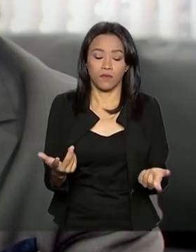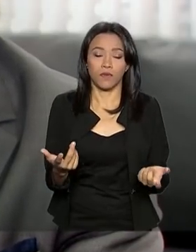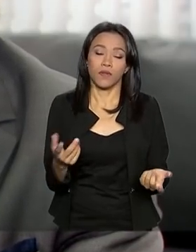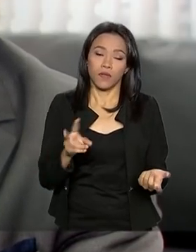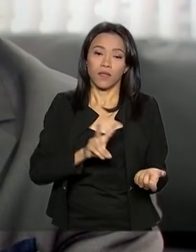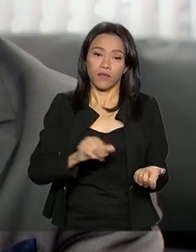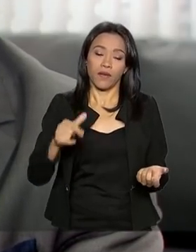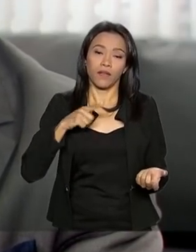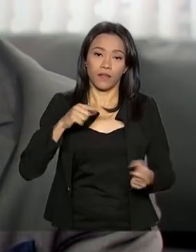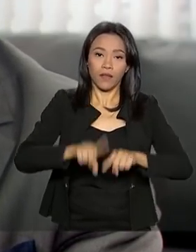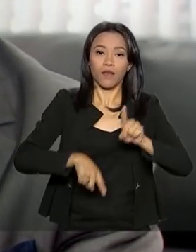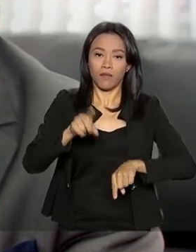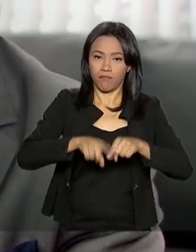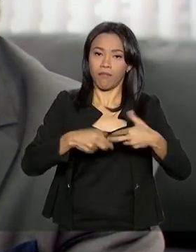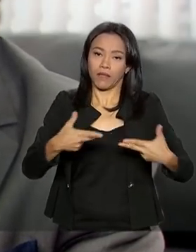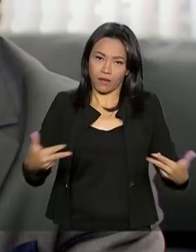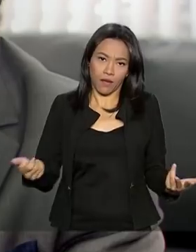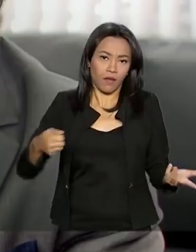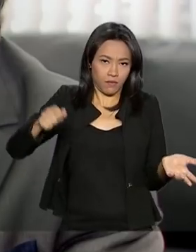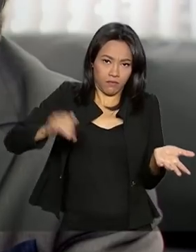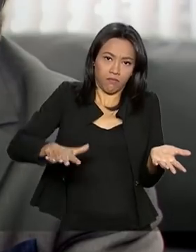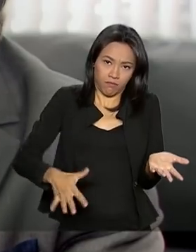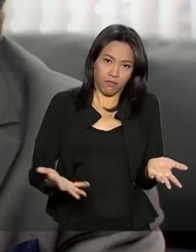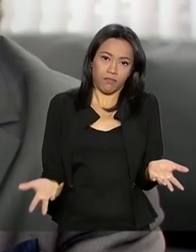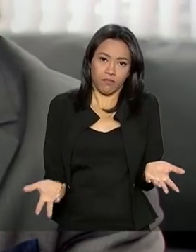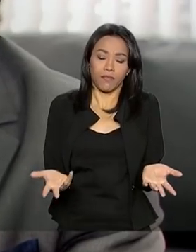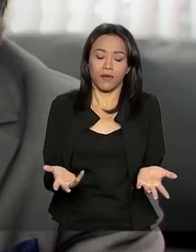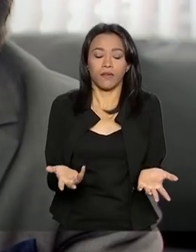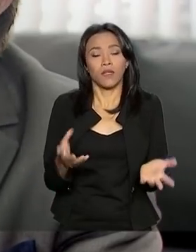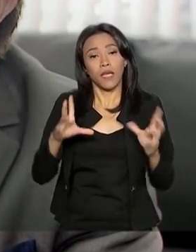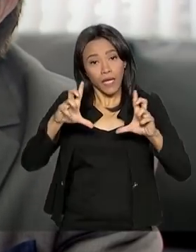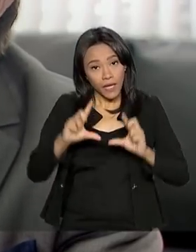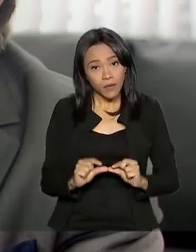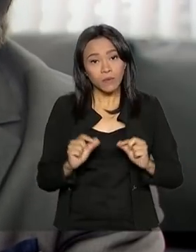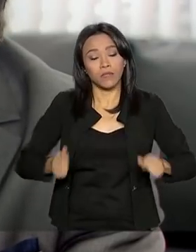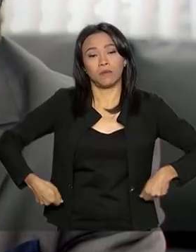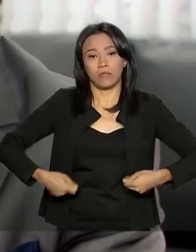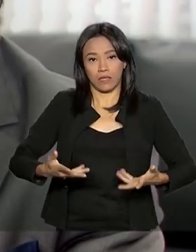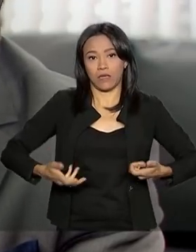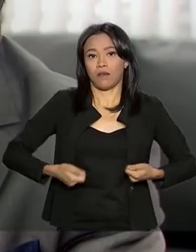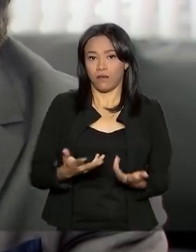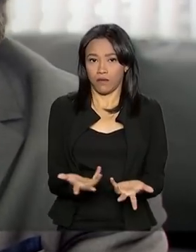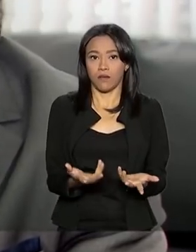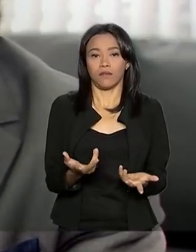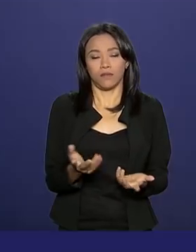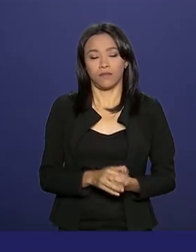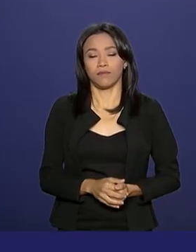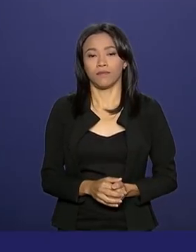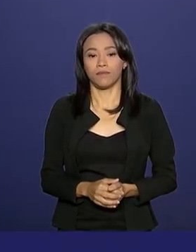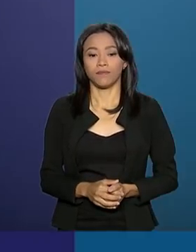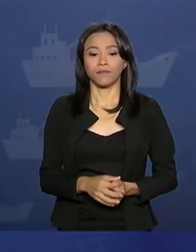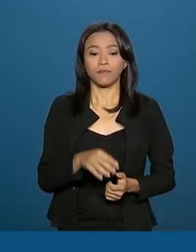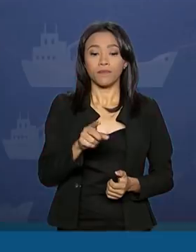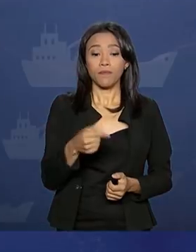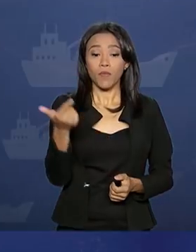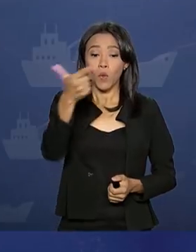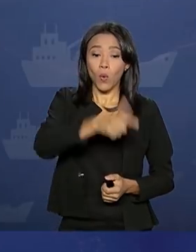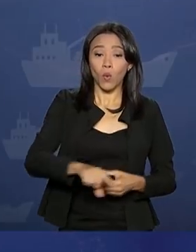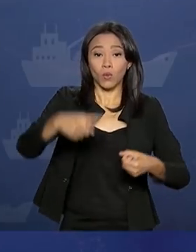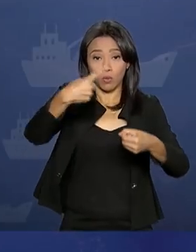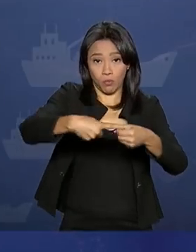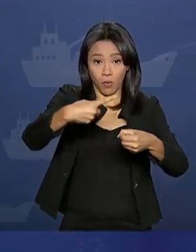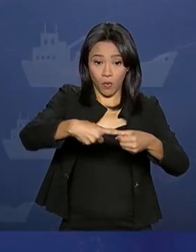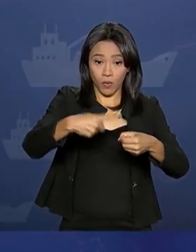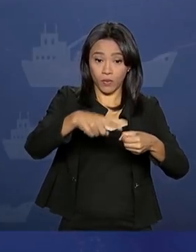produtos mais competitivos, mais baratos, ou seja, reduzindo o custo do Brasil através de eficiência. Em Miramar, no porto